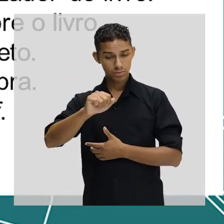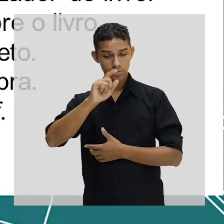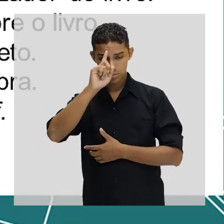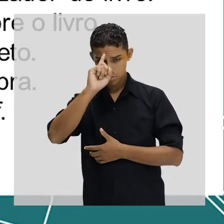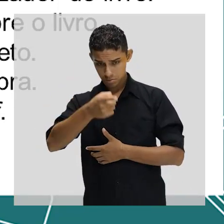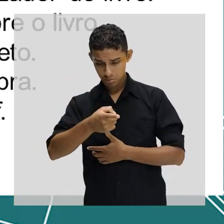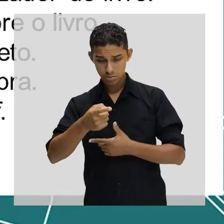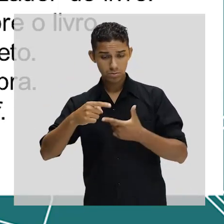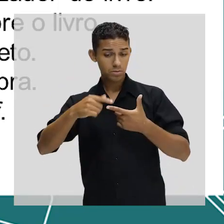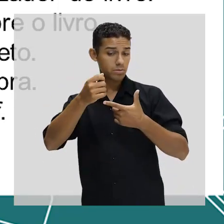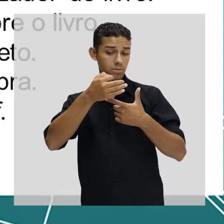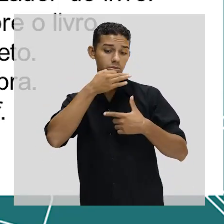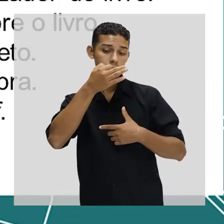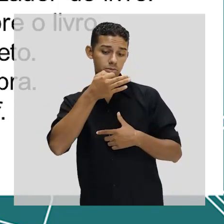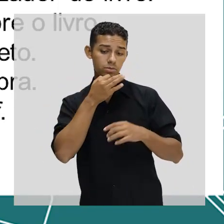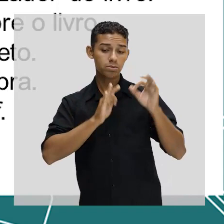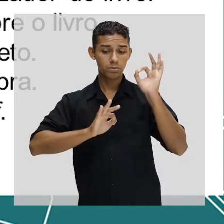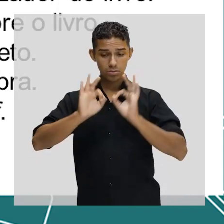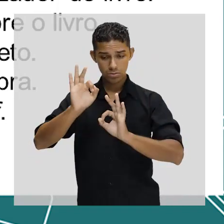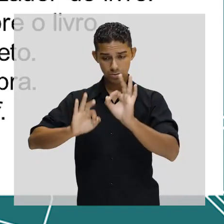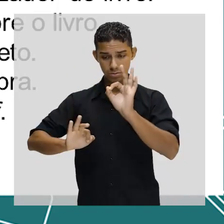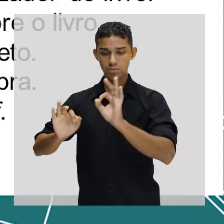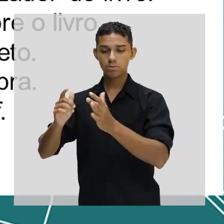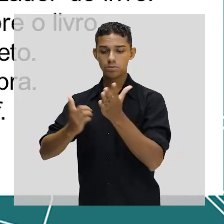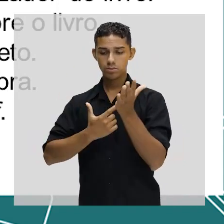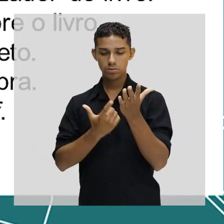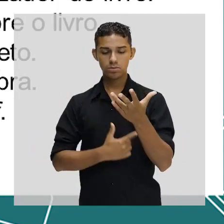pelo destaque dado à fala do organizador do livro.